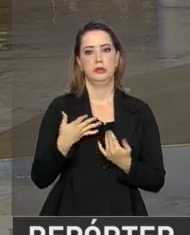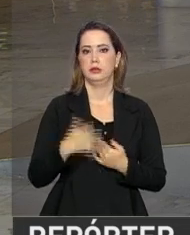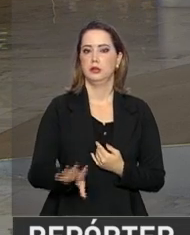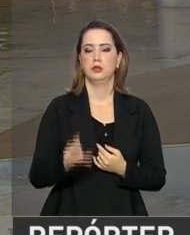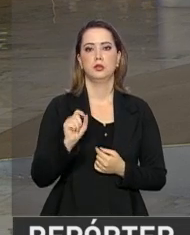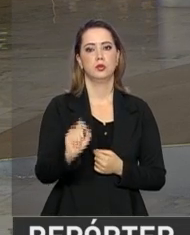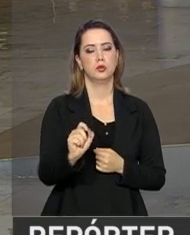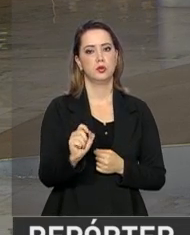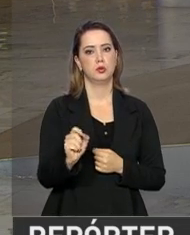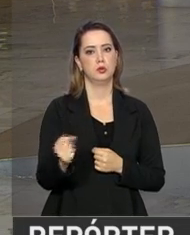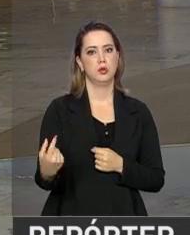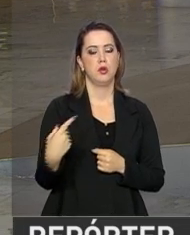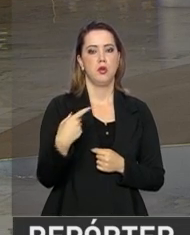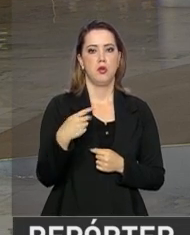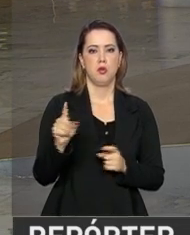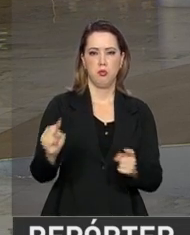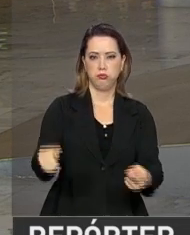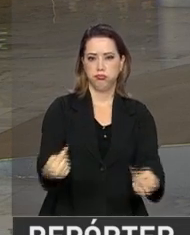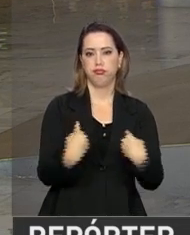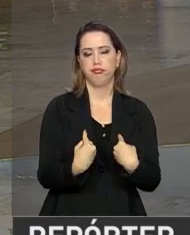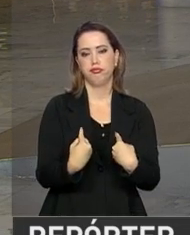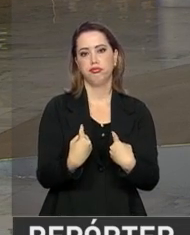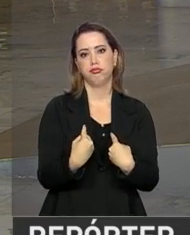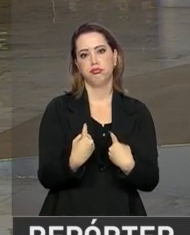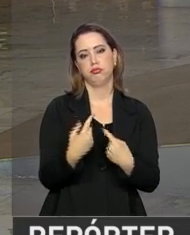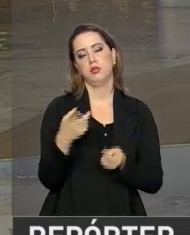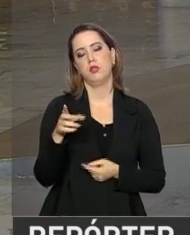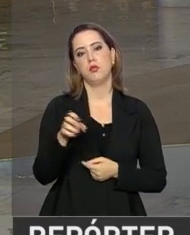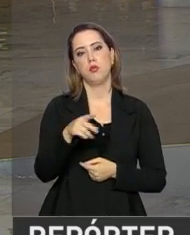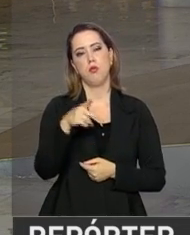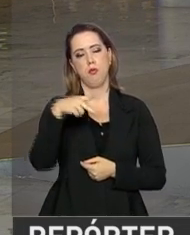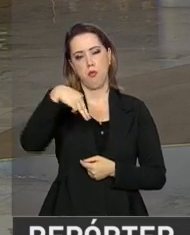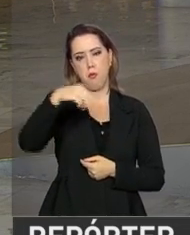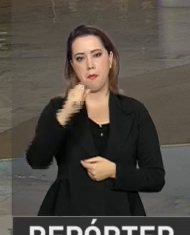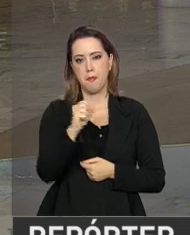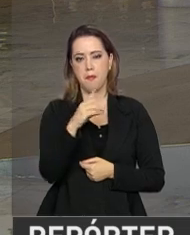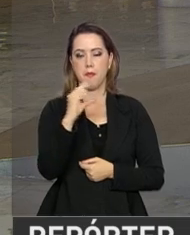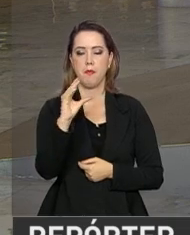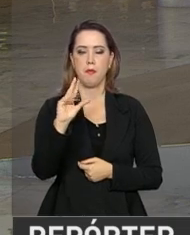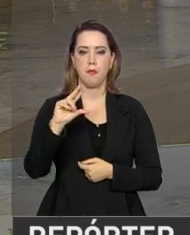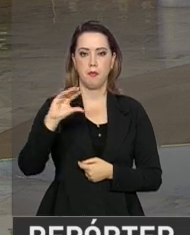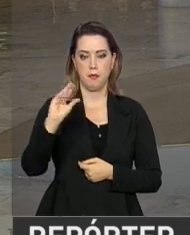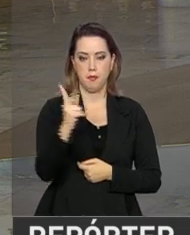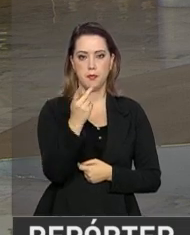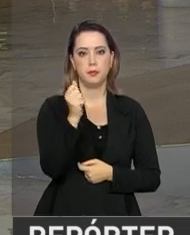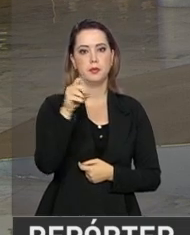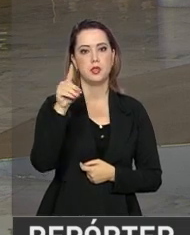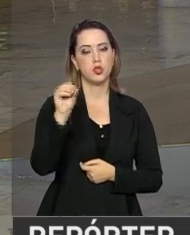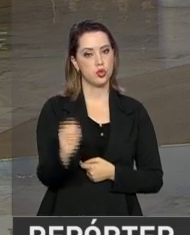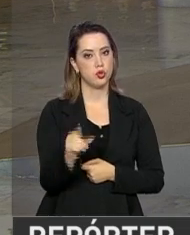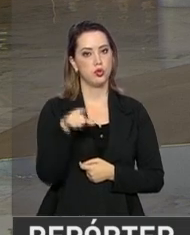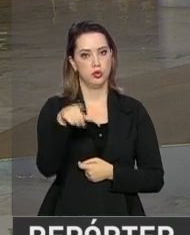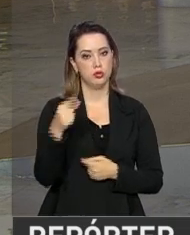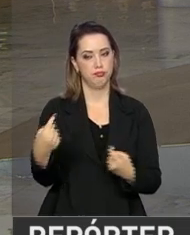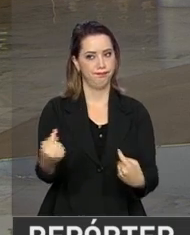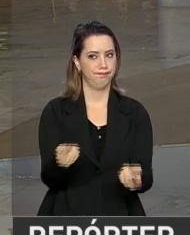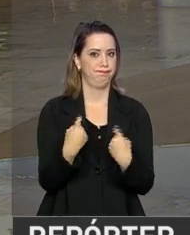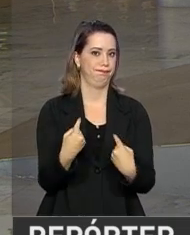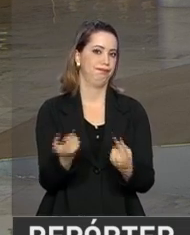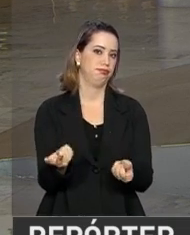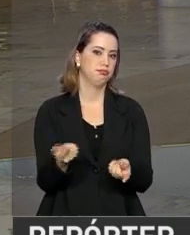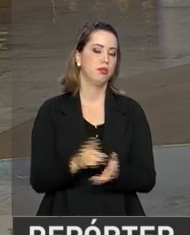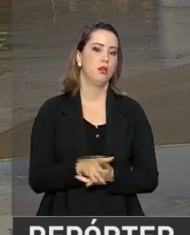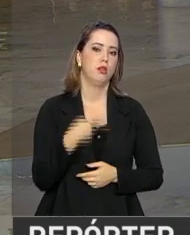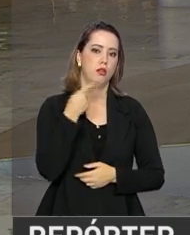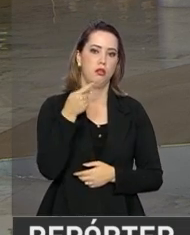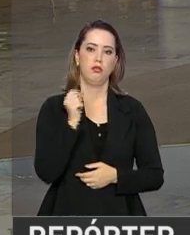vez as declarações do ex-presidente da Transpetro Sérgio Machado investigado na lava-jato e que teria dito aí e